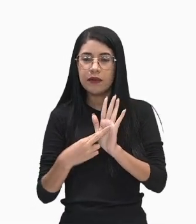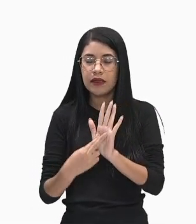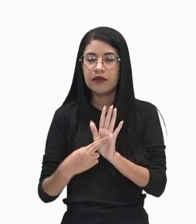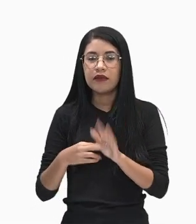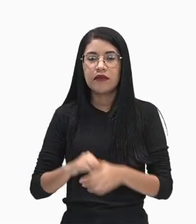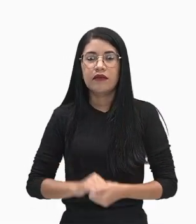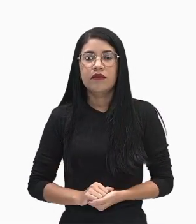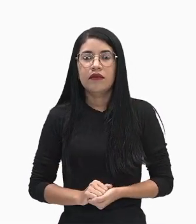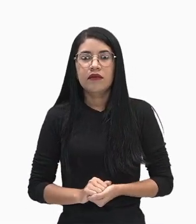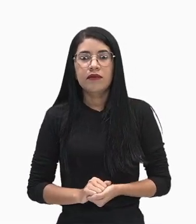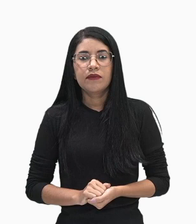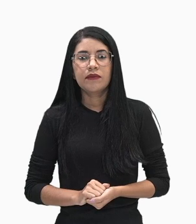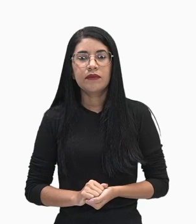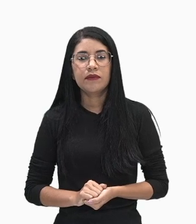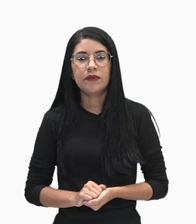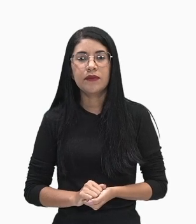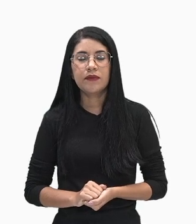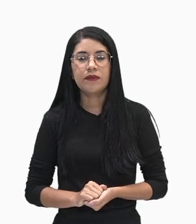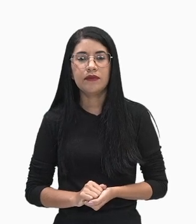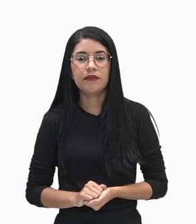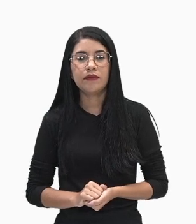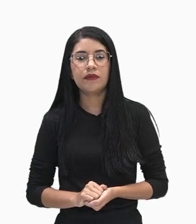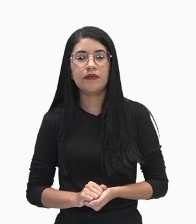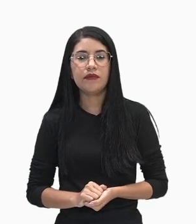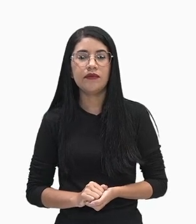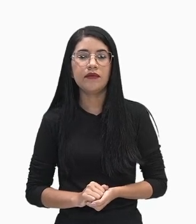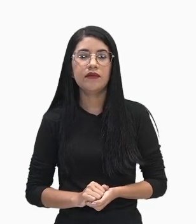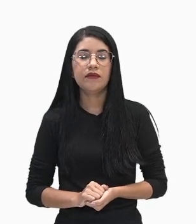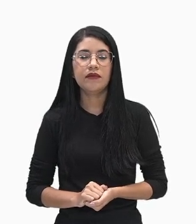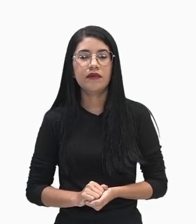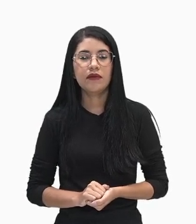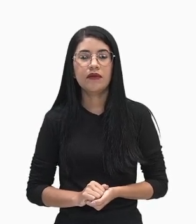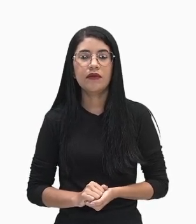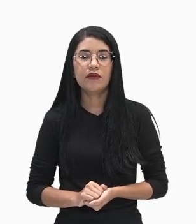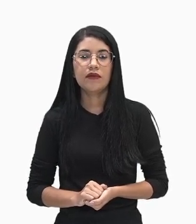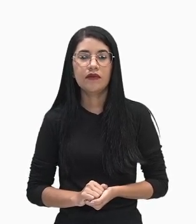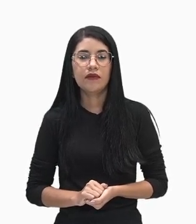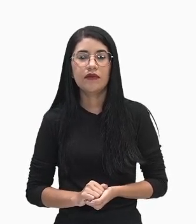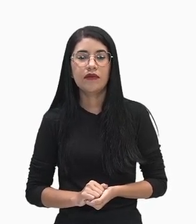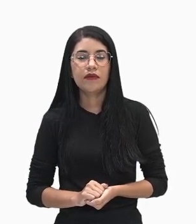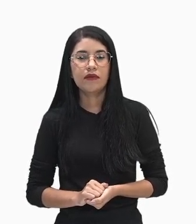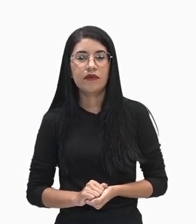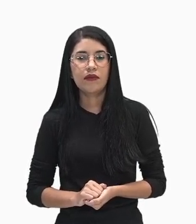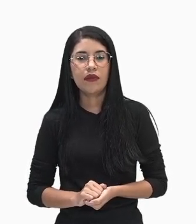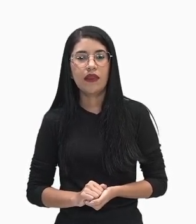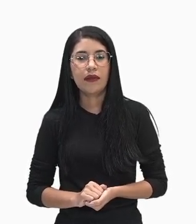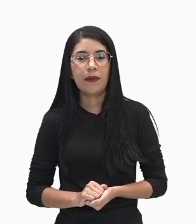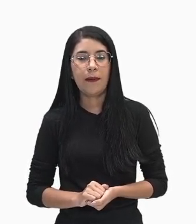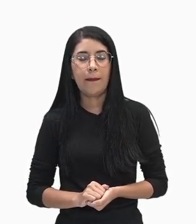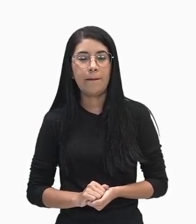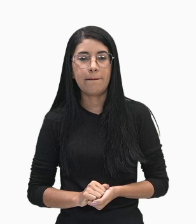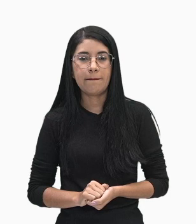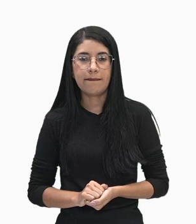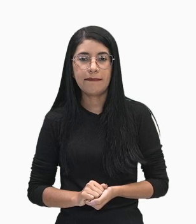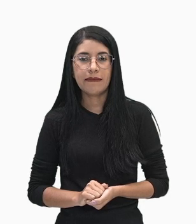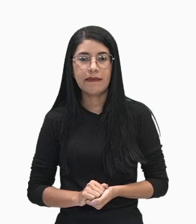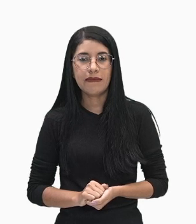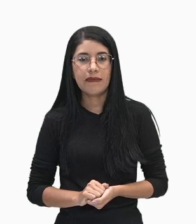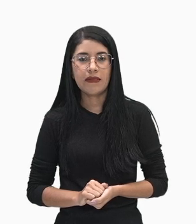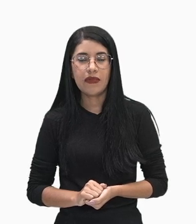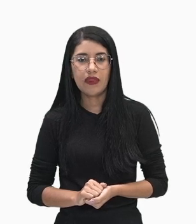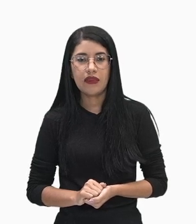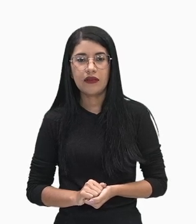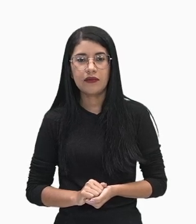microampere, 10 a menos 6, nanoampere, 10 a menos 9, e o picoampere, que é 10 a menos